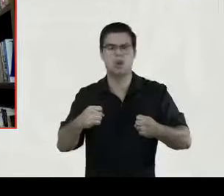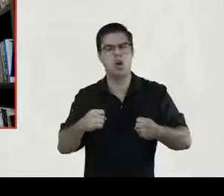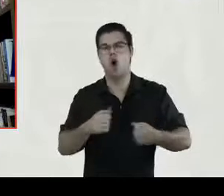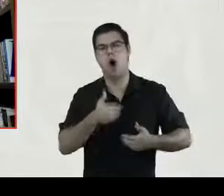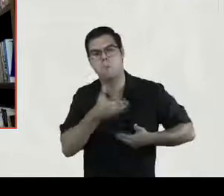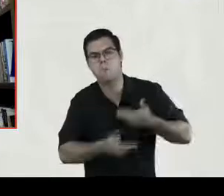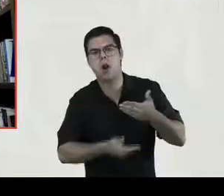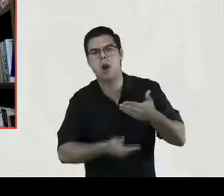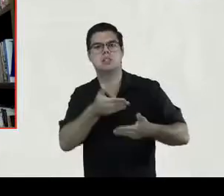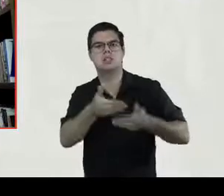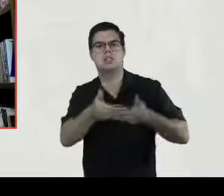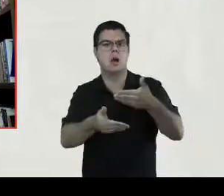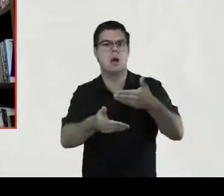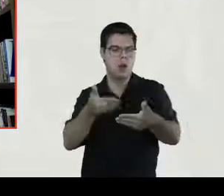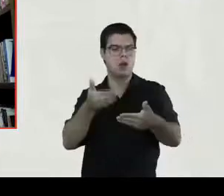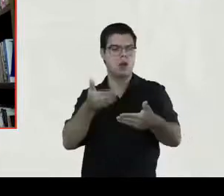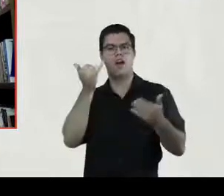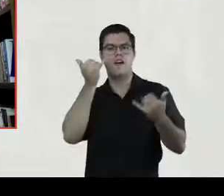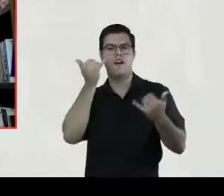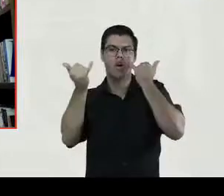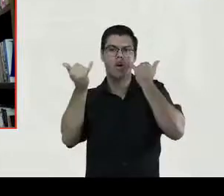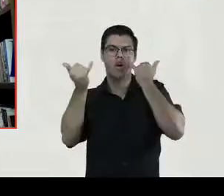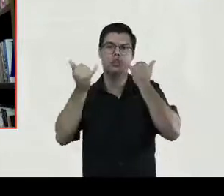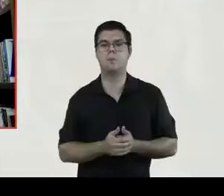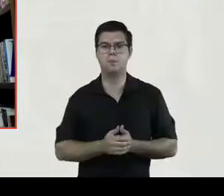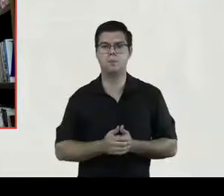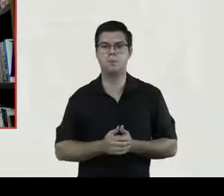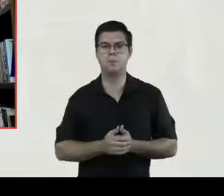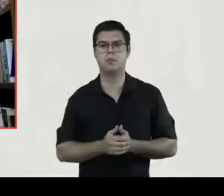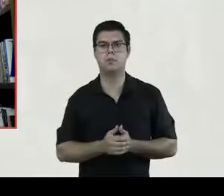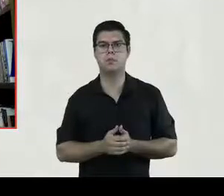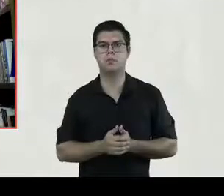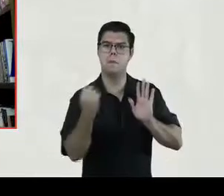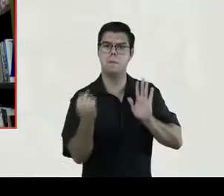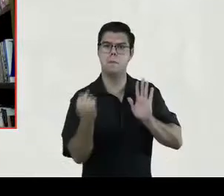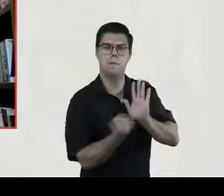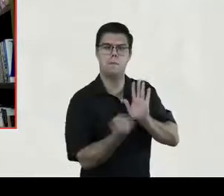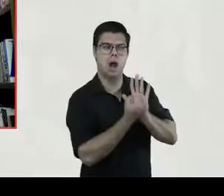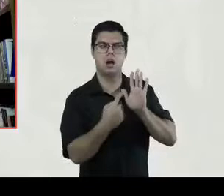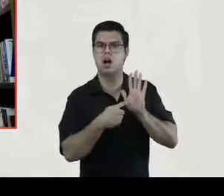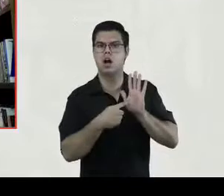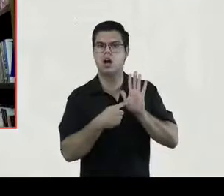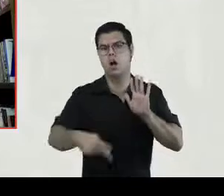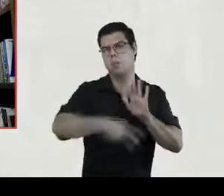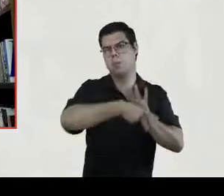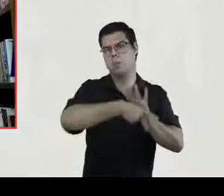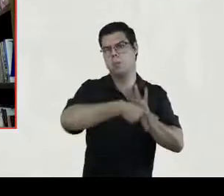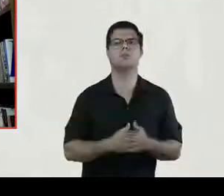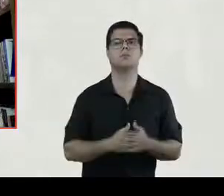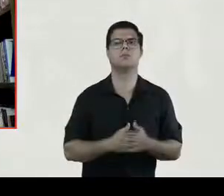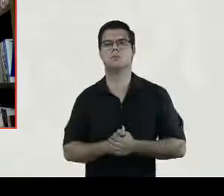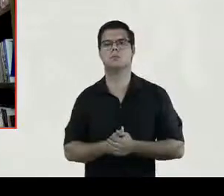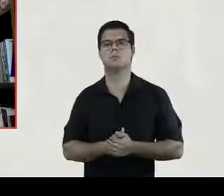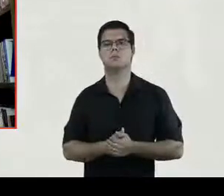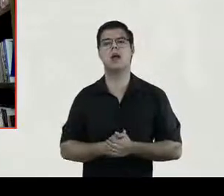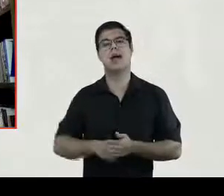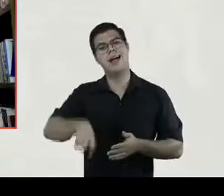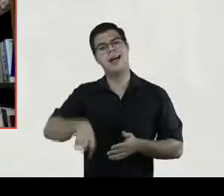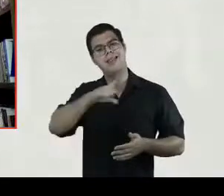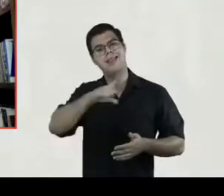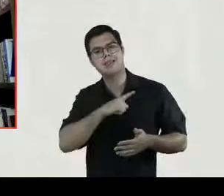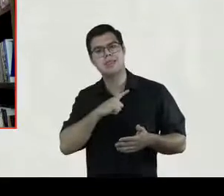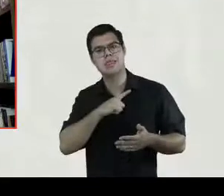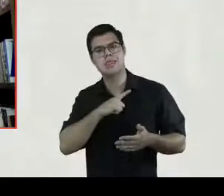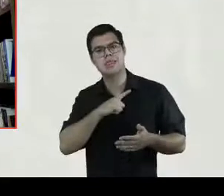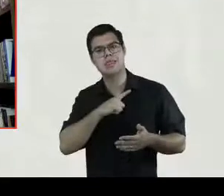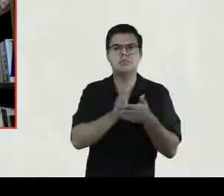E aqui incluiria, né, como eu já mencionei, as próprias marcas de proveniência. Então, teria mais algumas